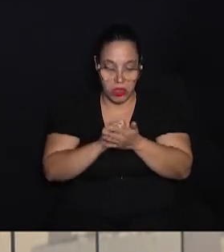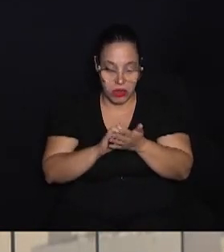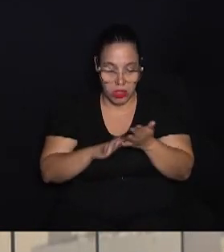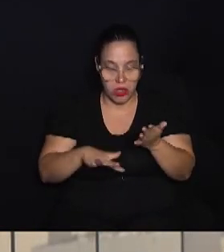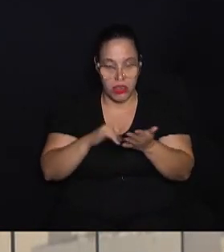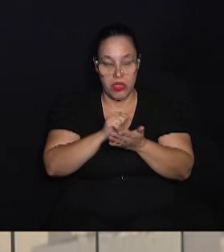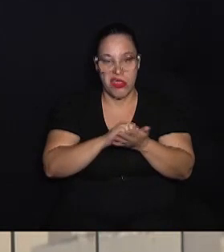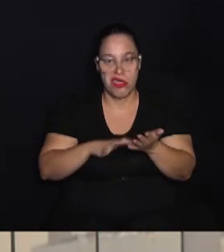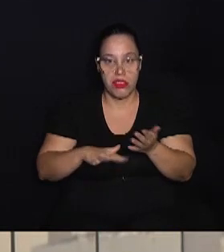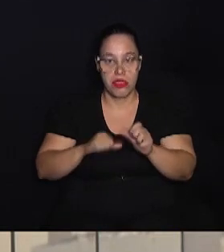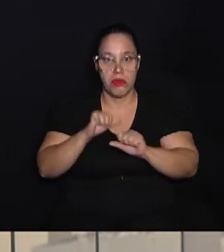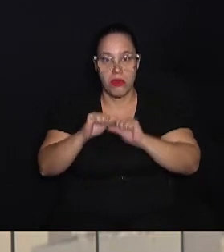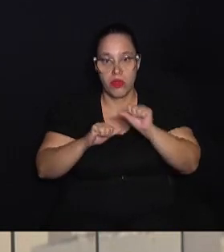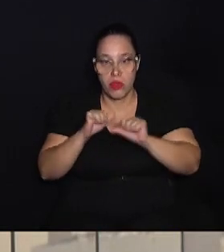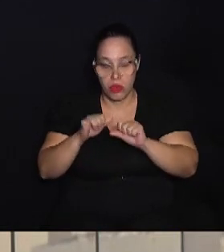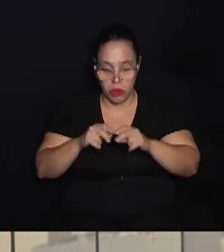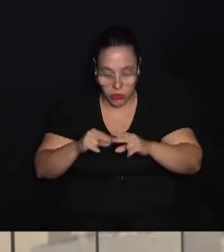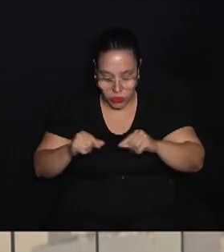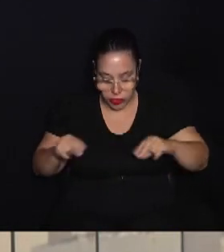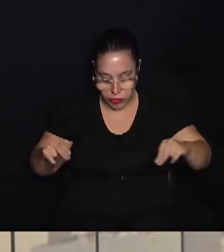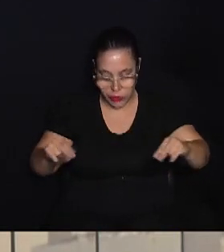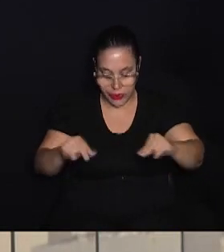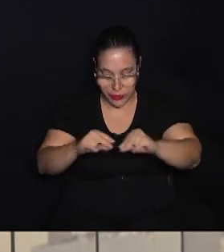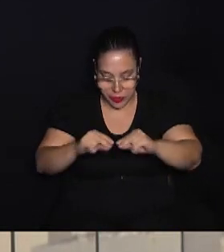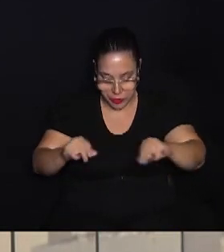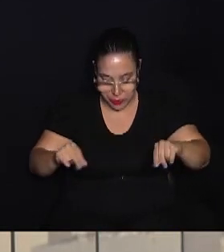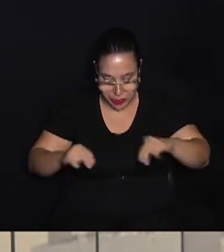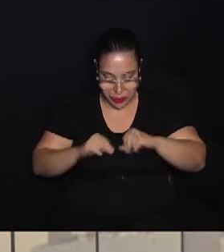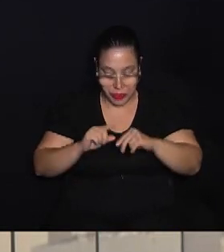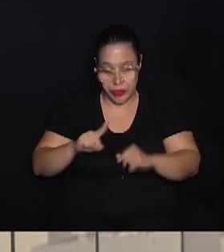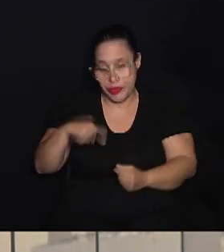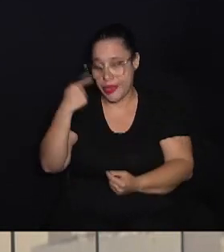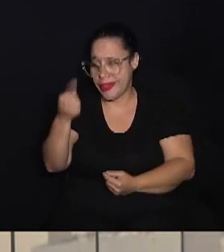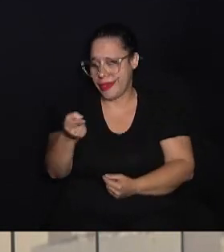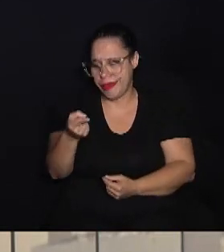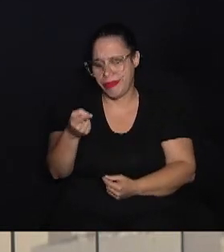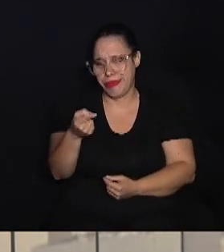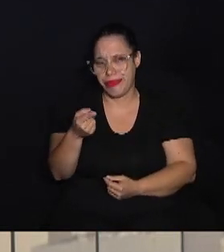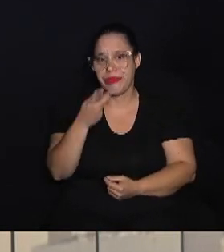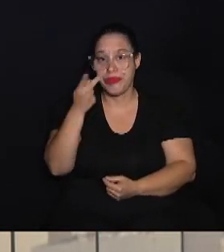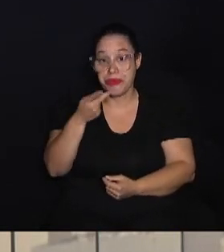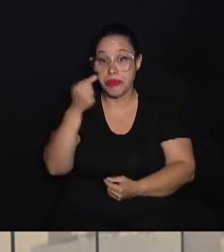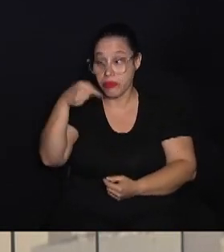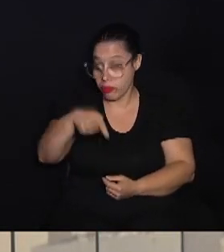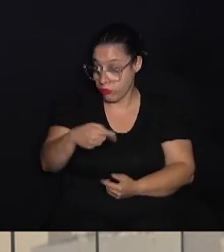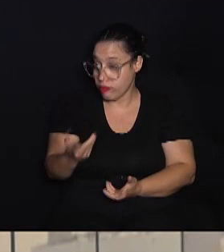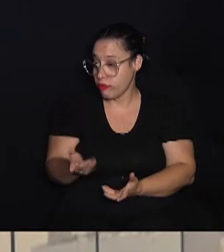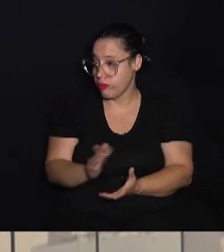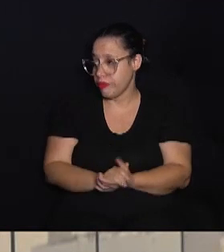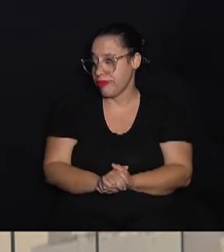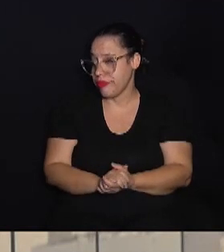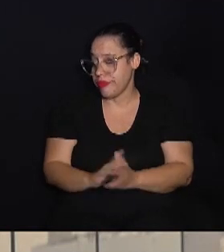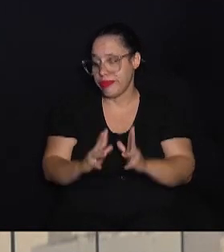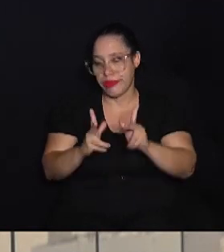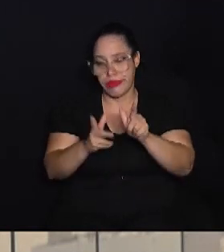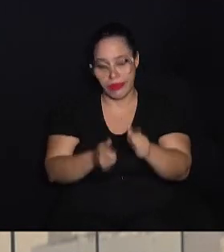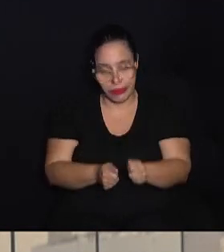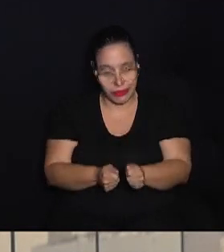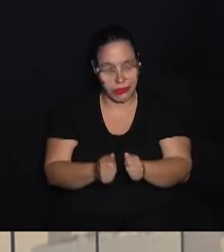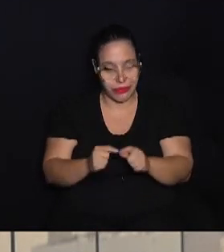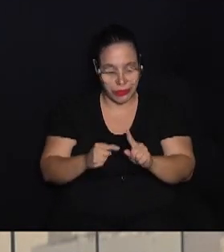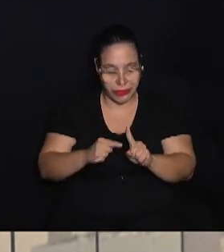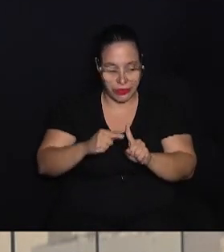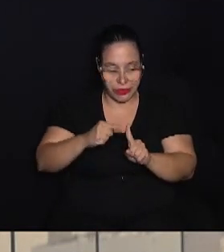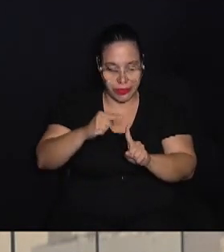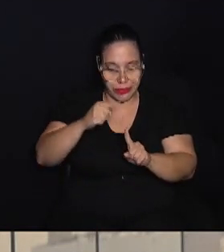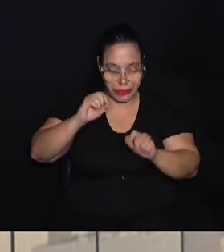né, mudança de uso do solo, e vários outros que a gente até já mencionou aqui, mas de forma geral a gente tem esse aumento desses gases e com